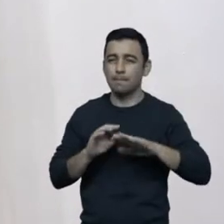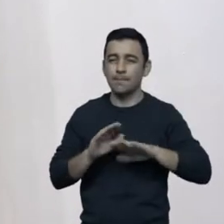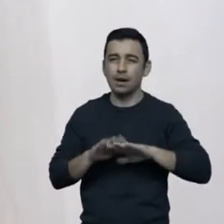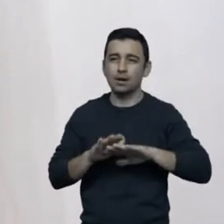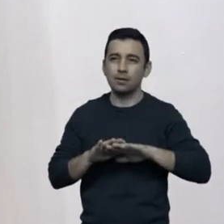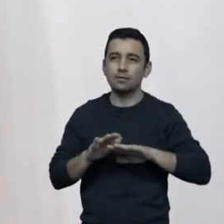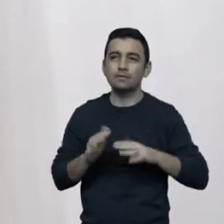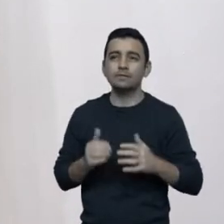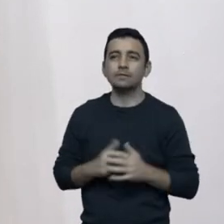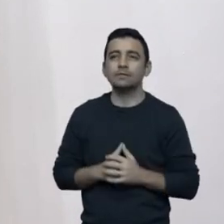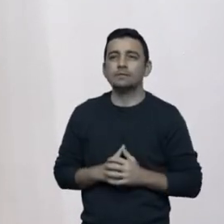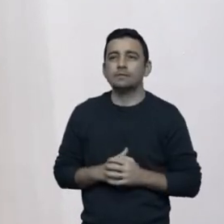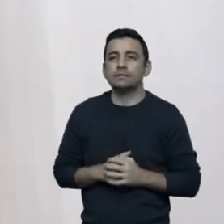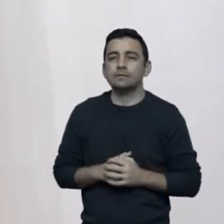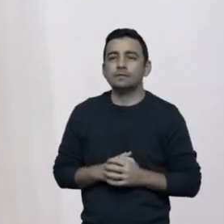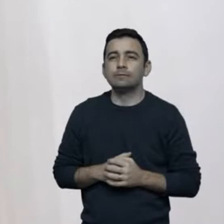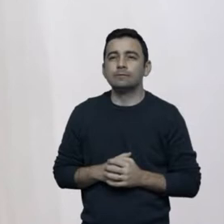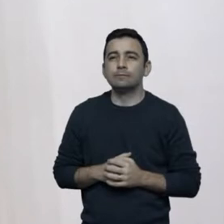dor